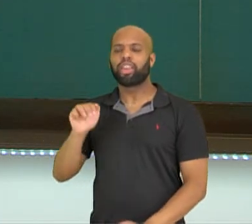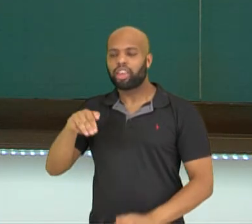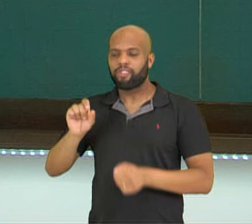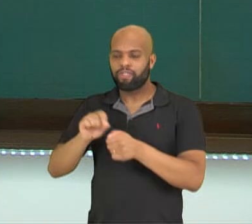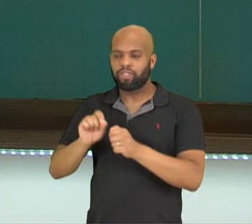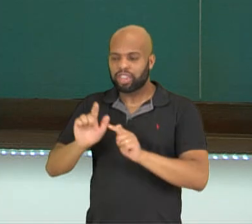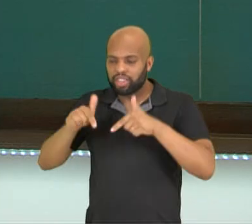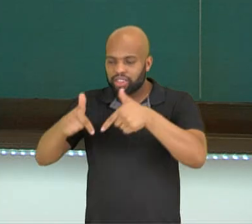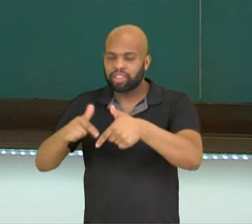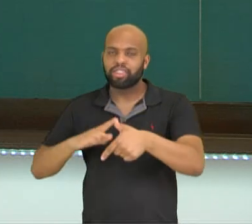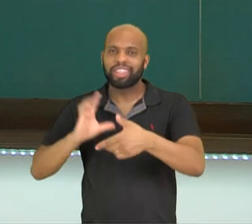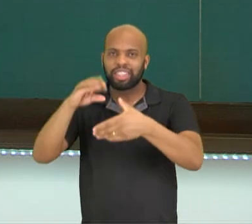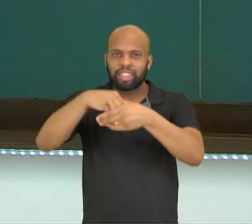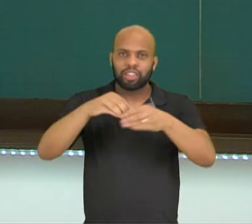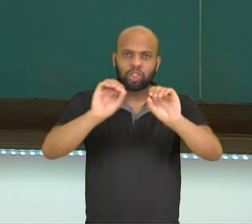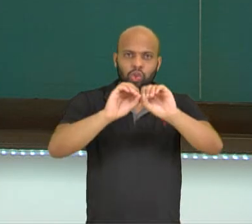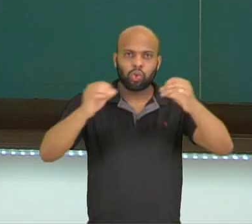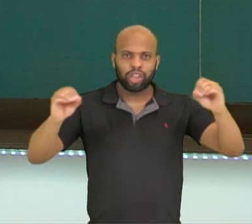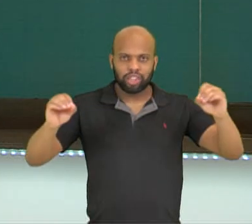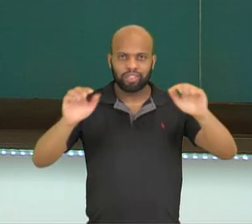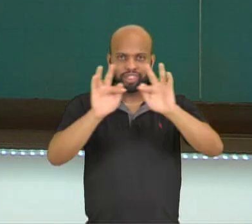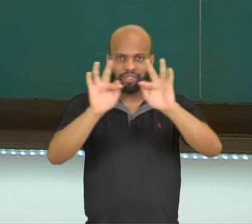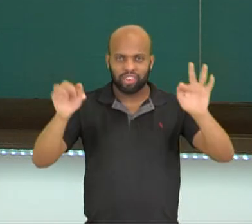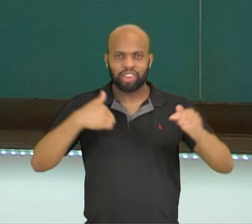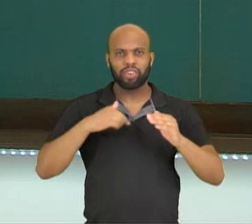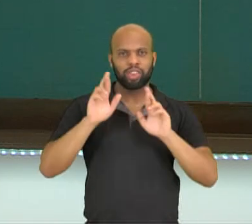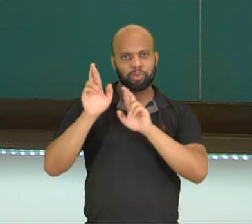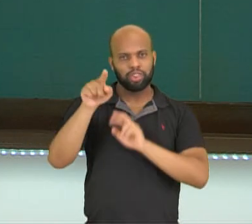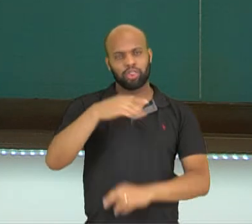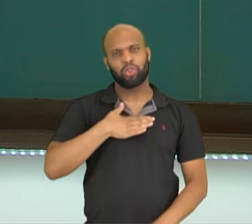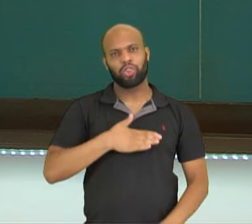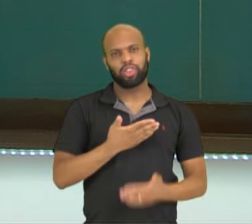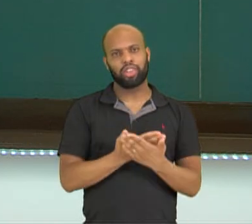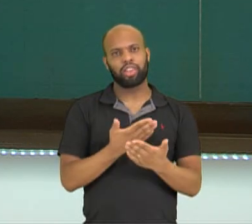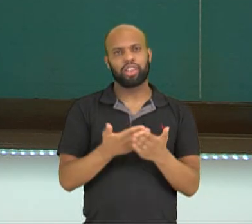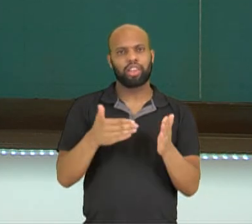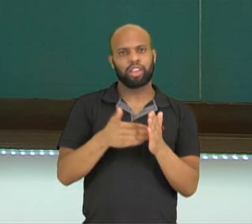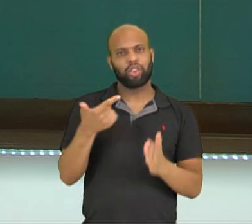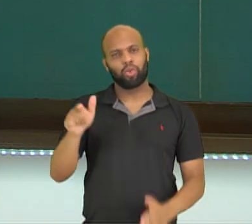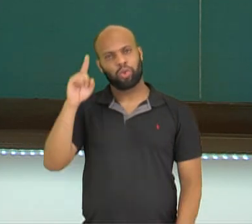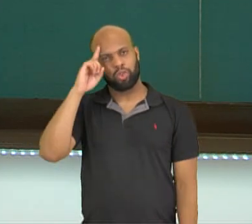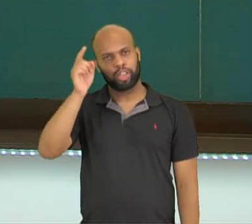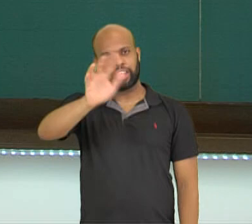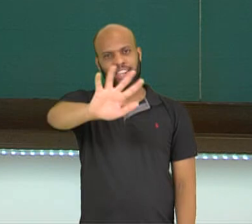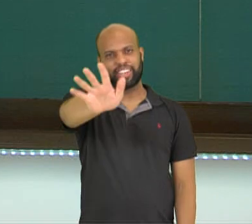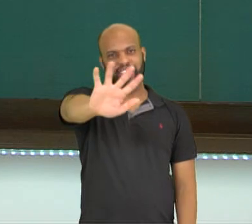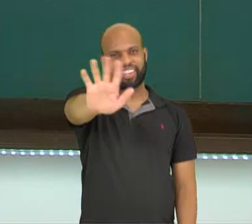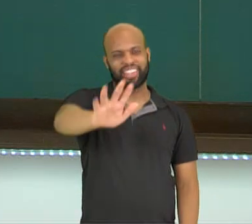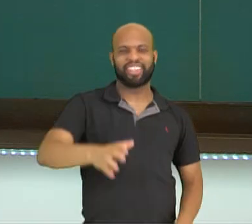frase. Ok? Espero que vocês tenham gostado da aula. Até a próxima!